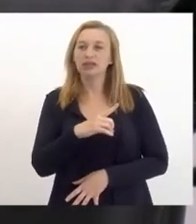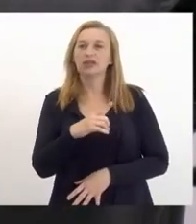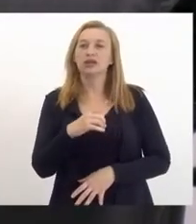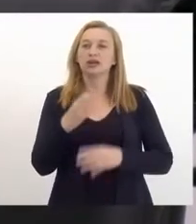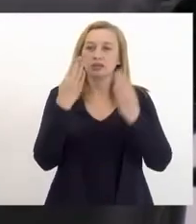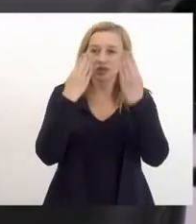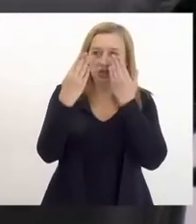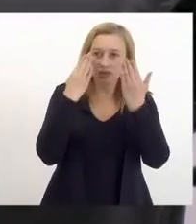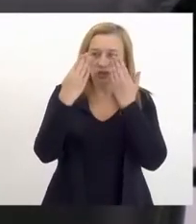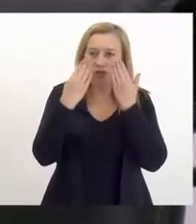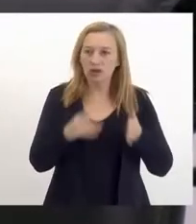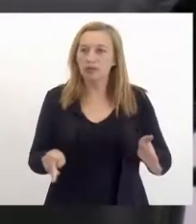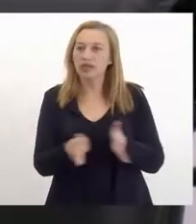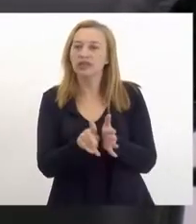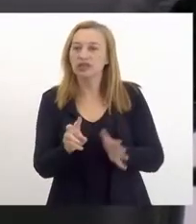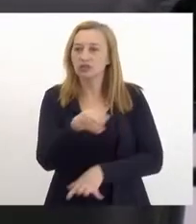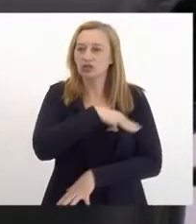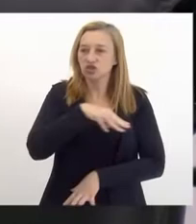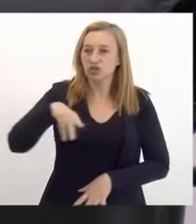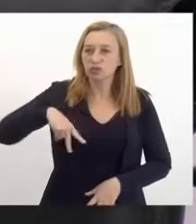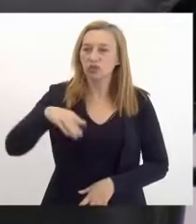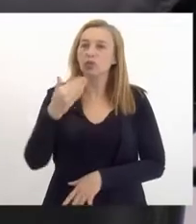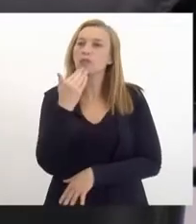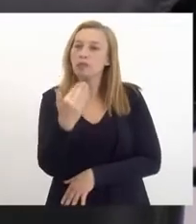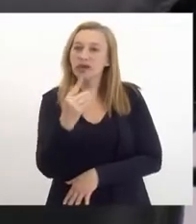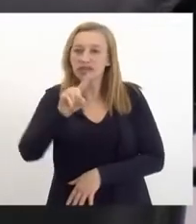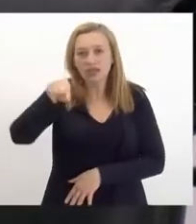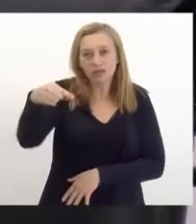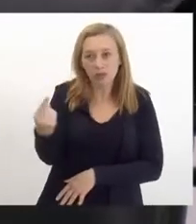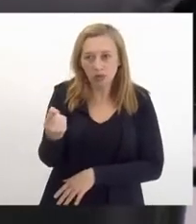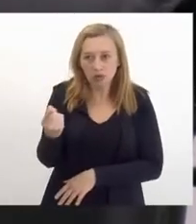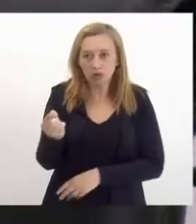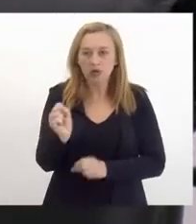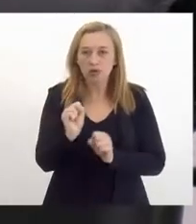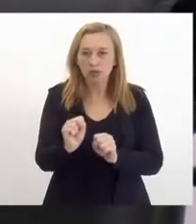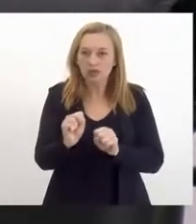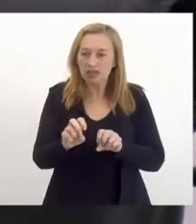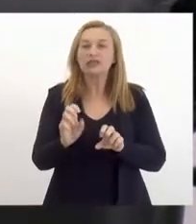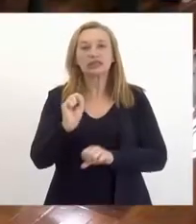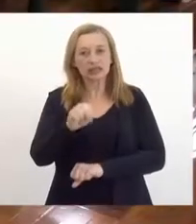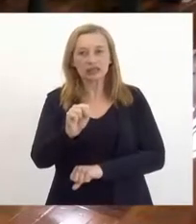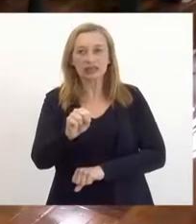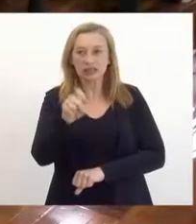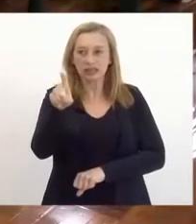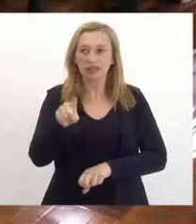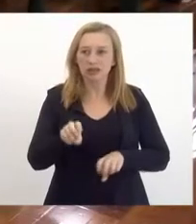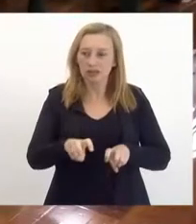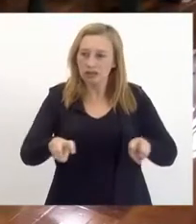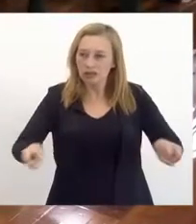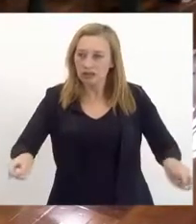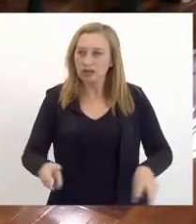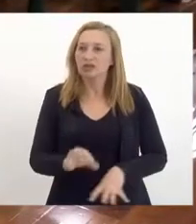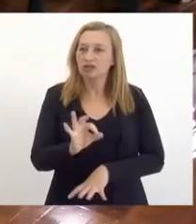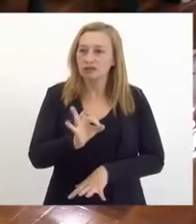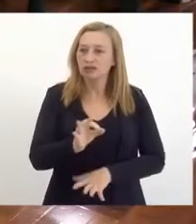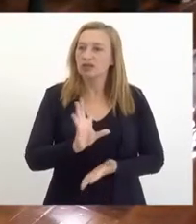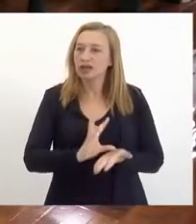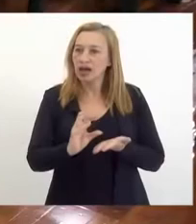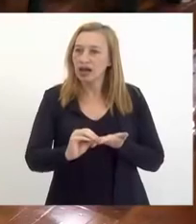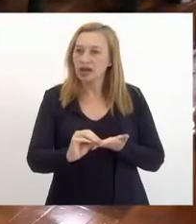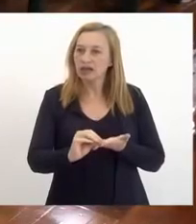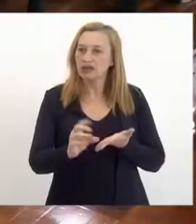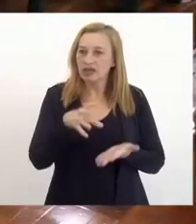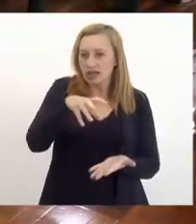Público, eu peço, depois que pudessem isso, fazer o. Para que nominalmente na ata